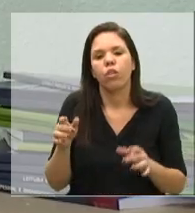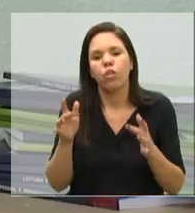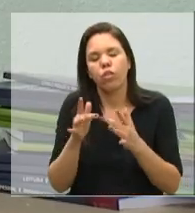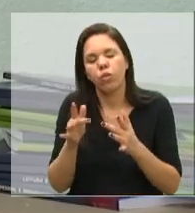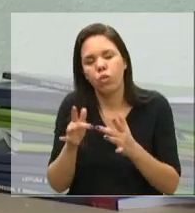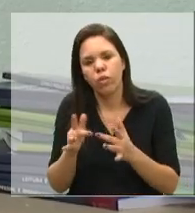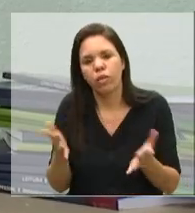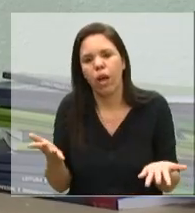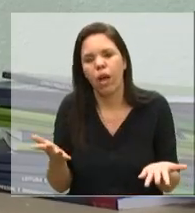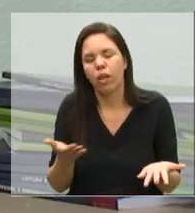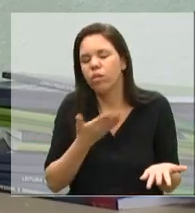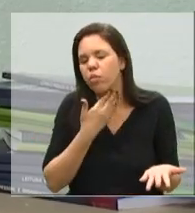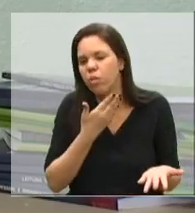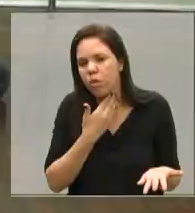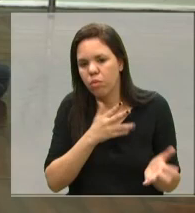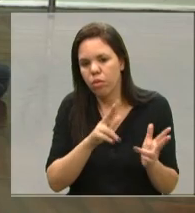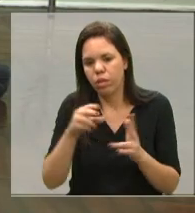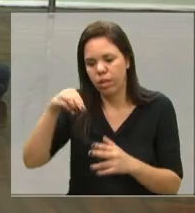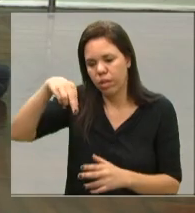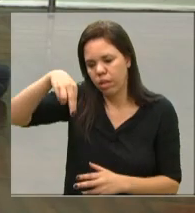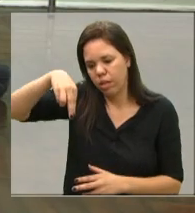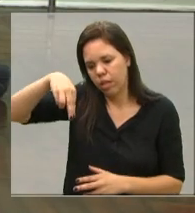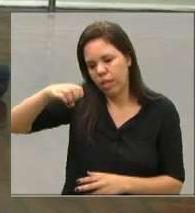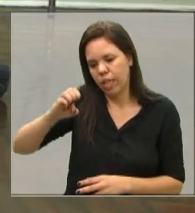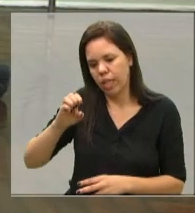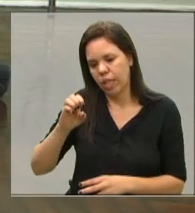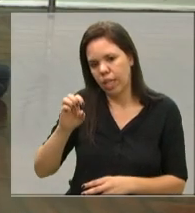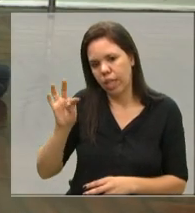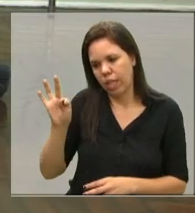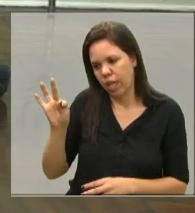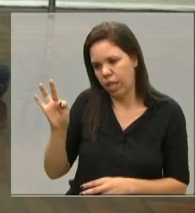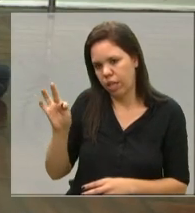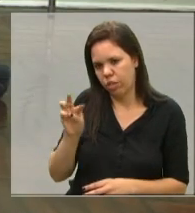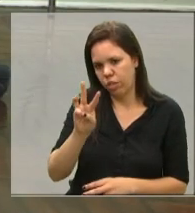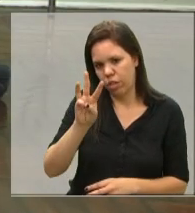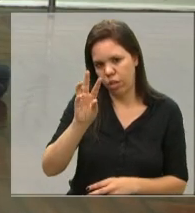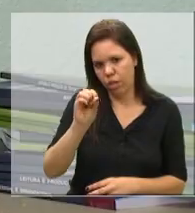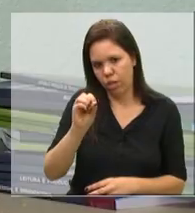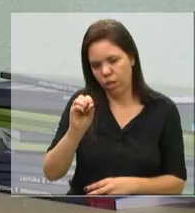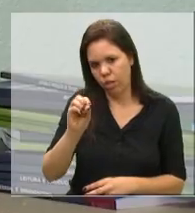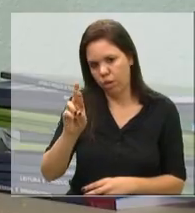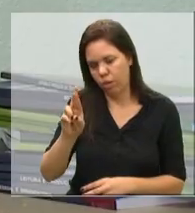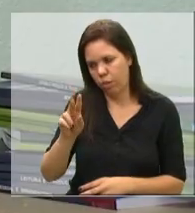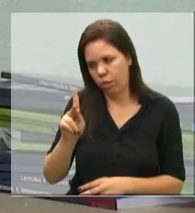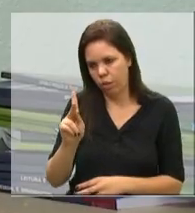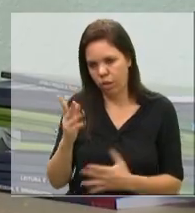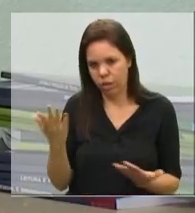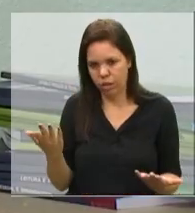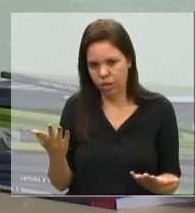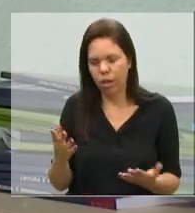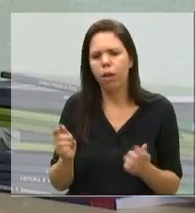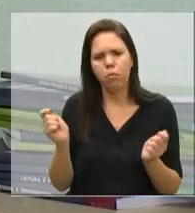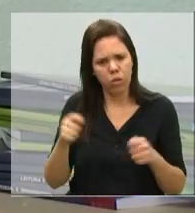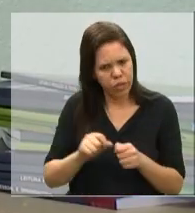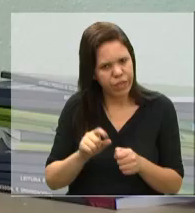contato, né? A gente no Senac a gente É possível fazer isso? É possível. As pessoas vêm para os cursos, e recentemente a gente teve isso, e